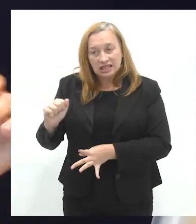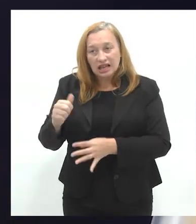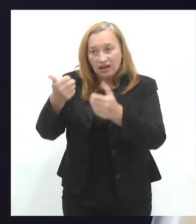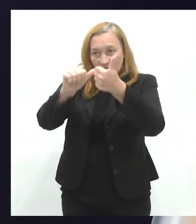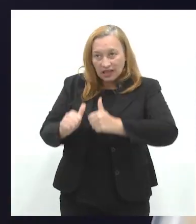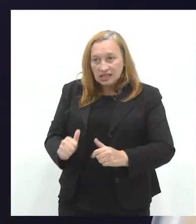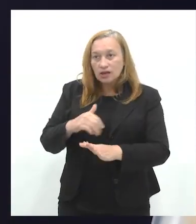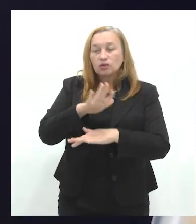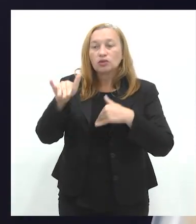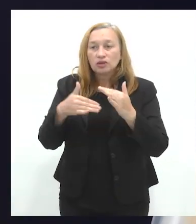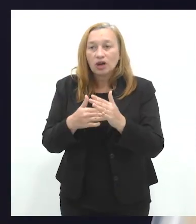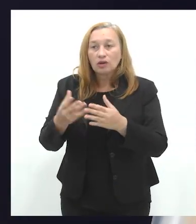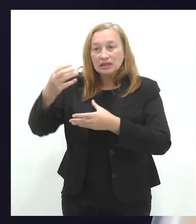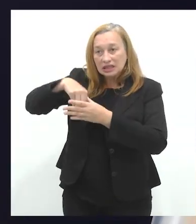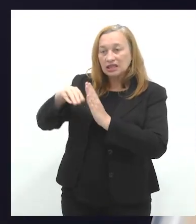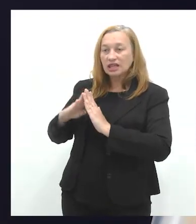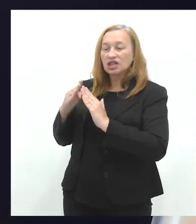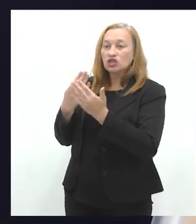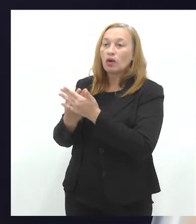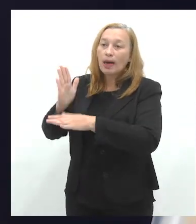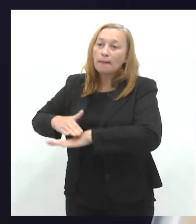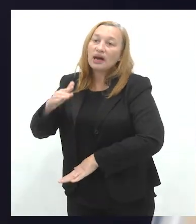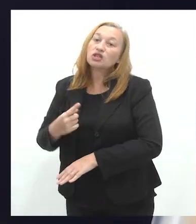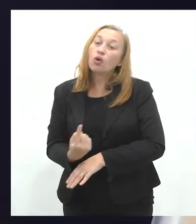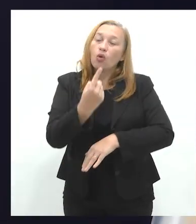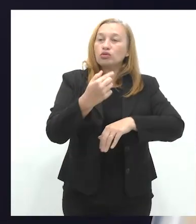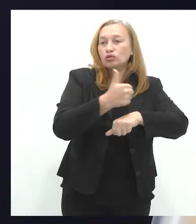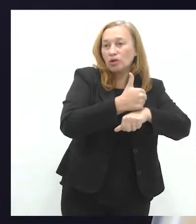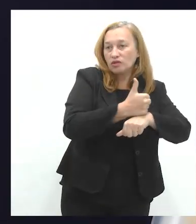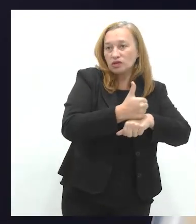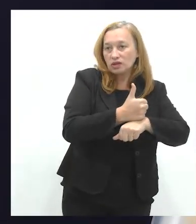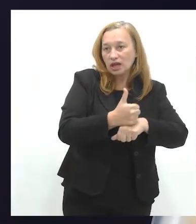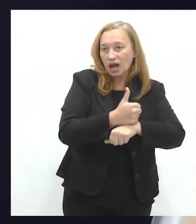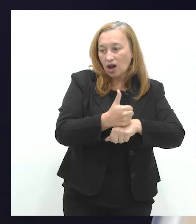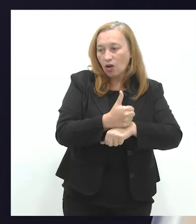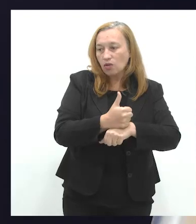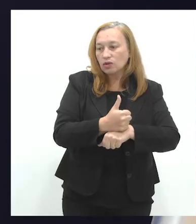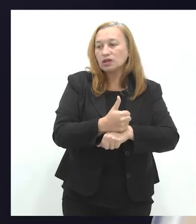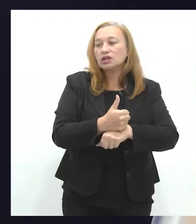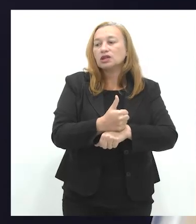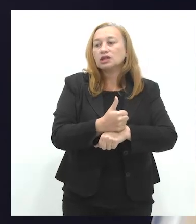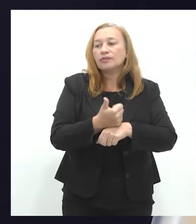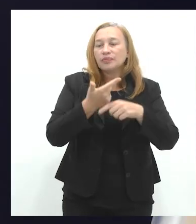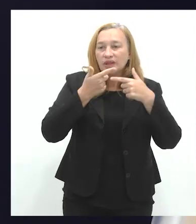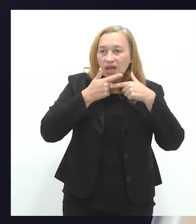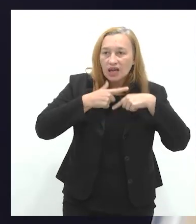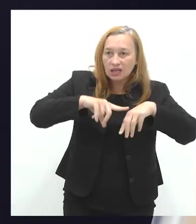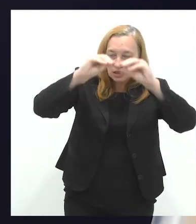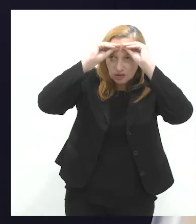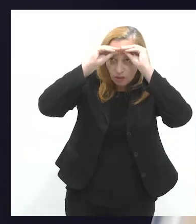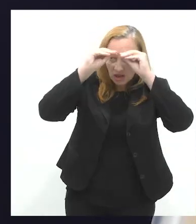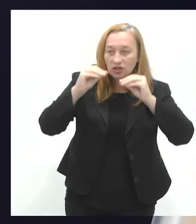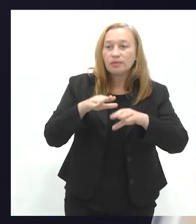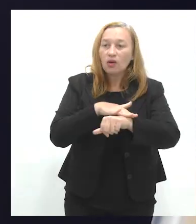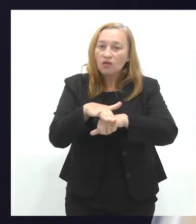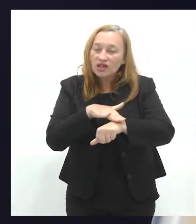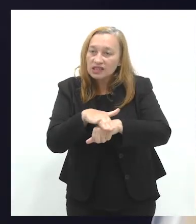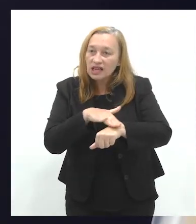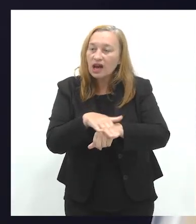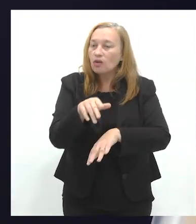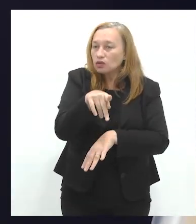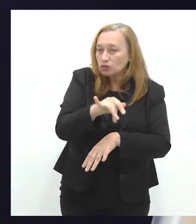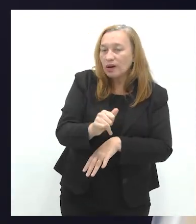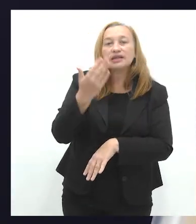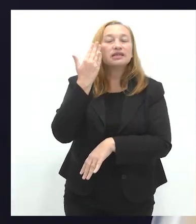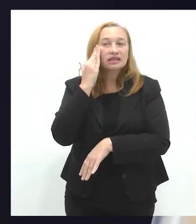intervenção, nem uma avaliação completa dentro da escola. É mais um profissional especialista que tem uma linguagem para explicar, para falar com os